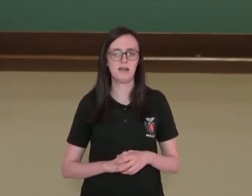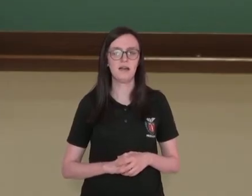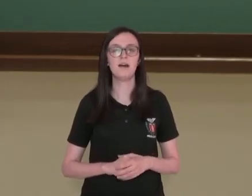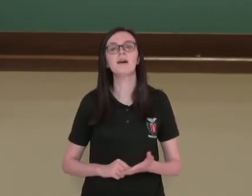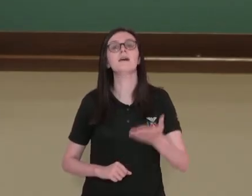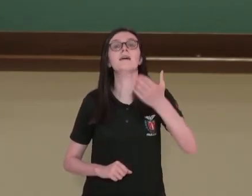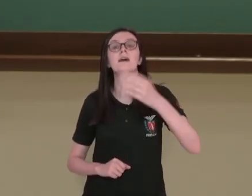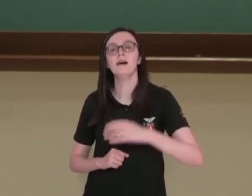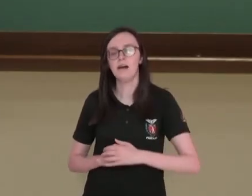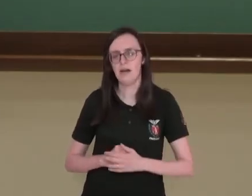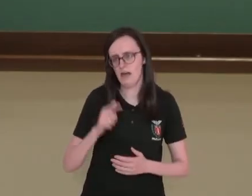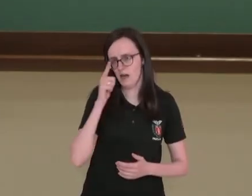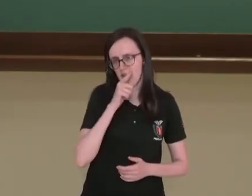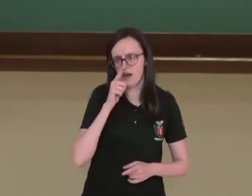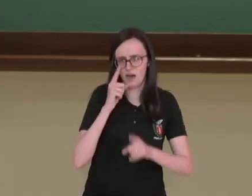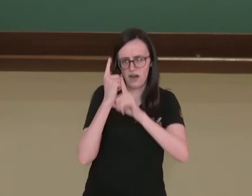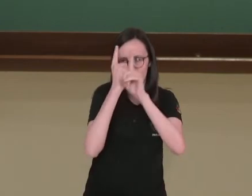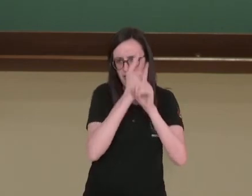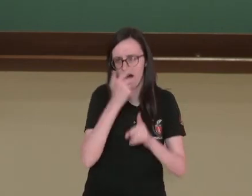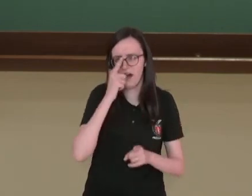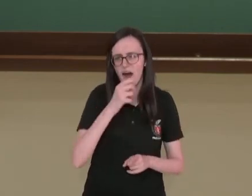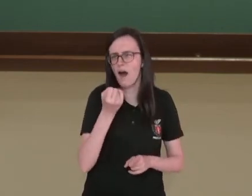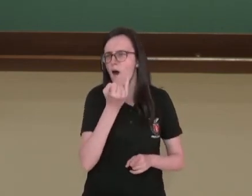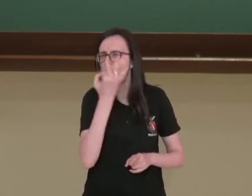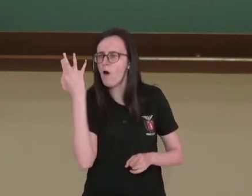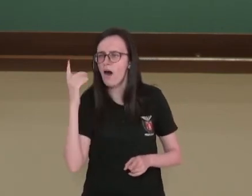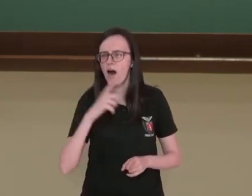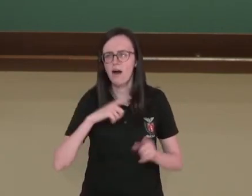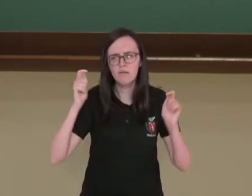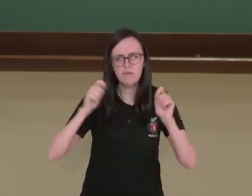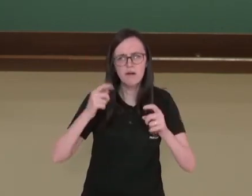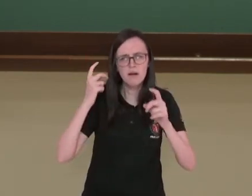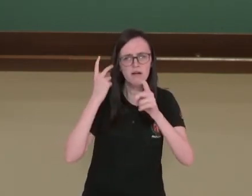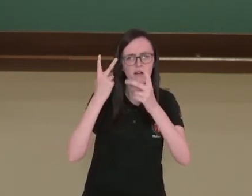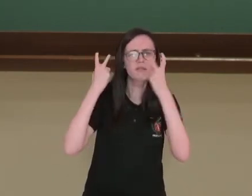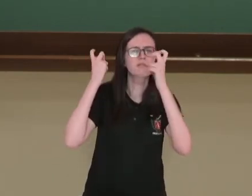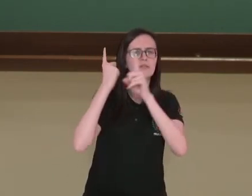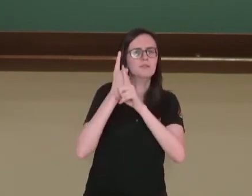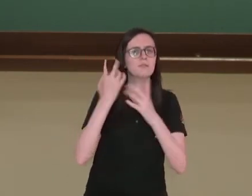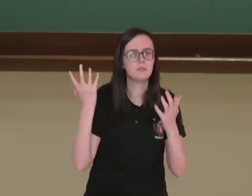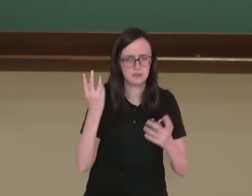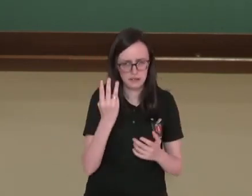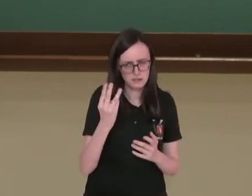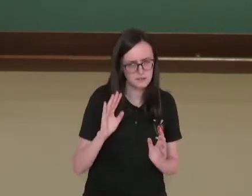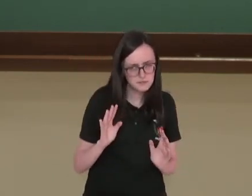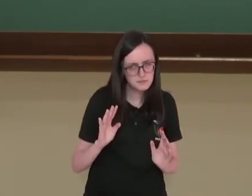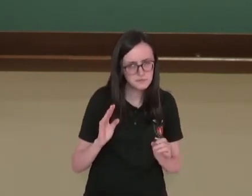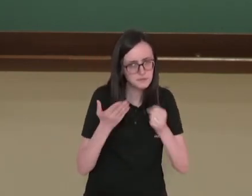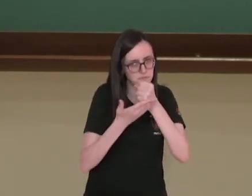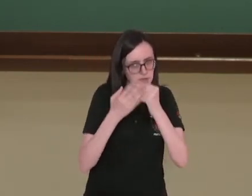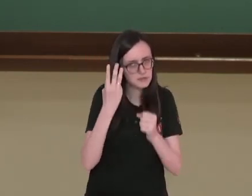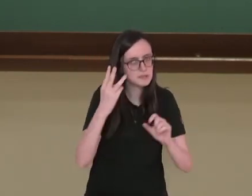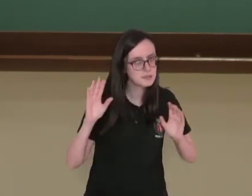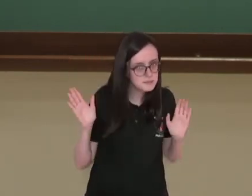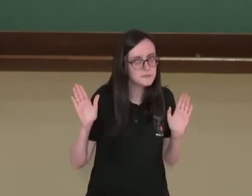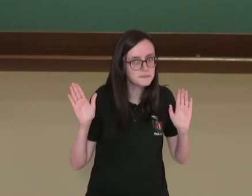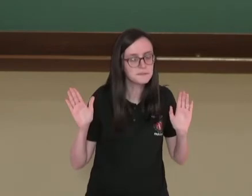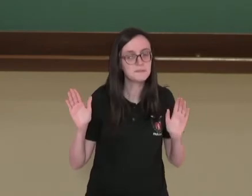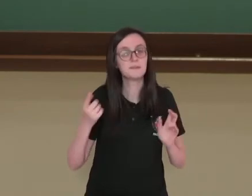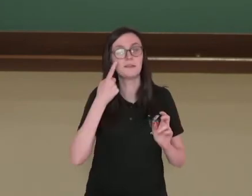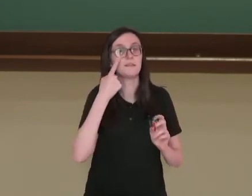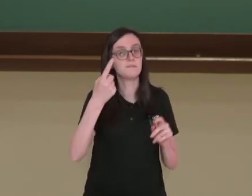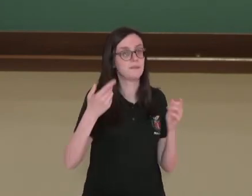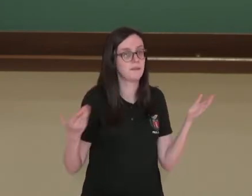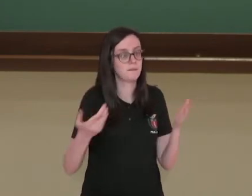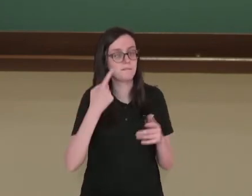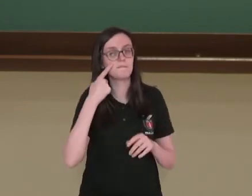E aí, conseguiu identificar? Quantas figuras você identificou? Você colocou mais que 3? Pelo menos 3 tem que ter colocado, hein? Vamos ver